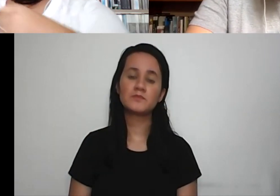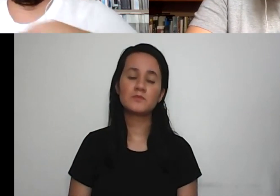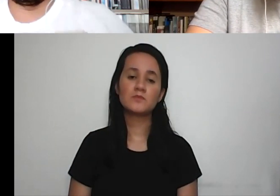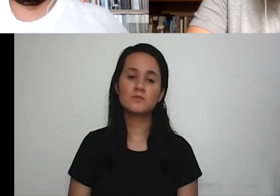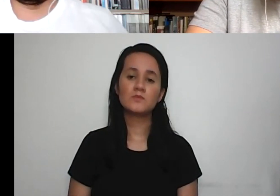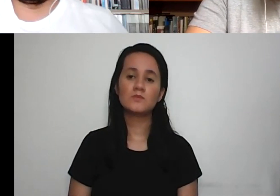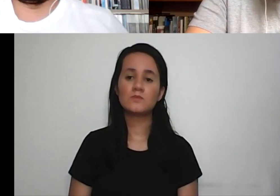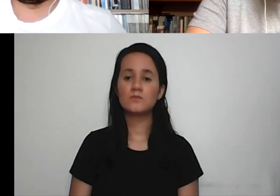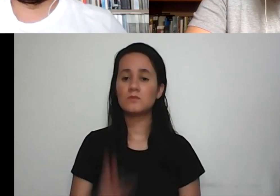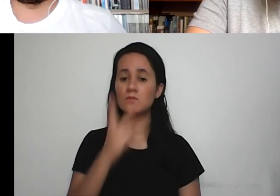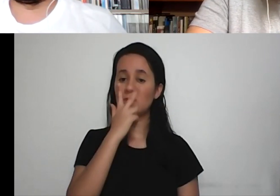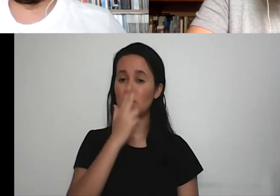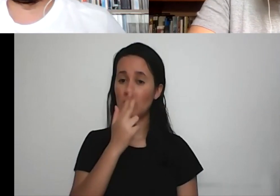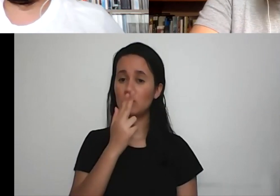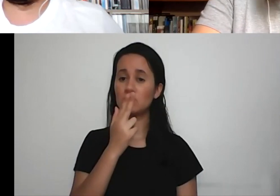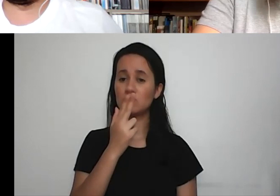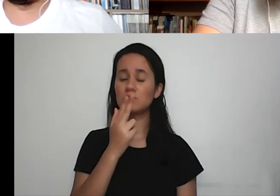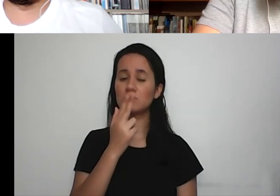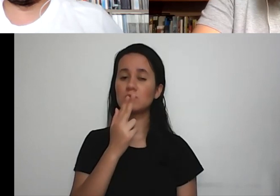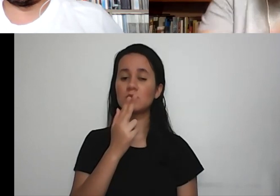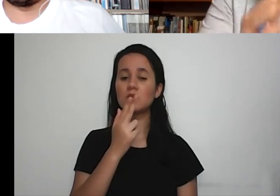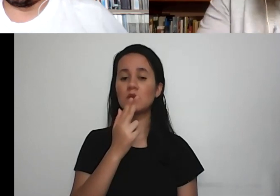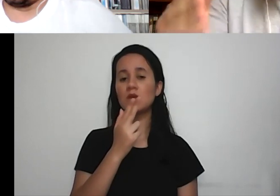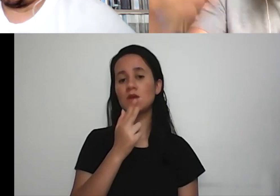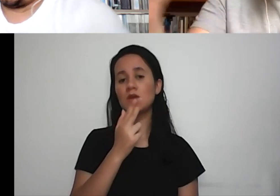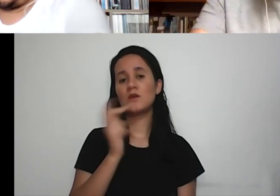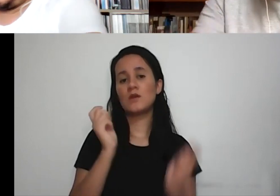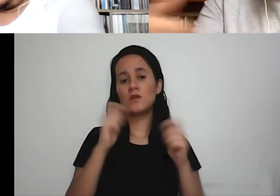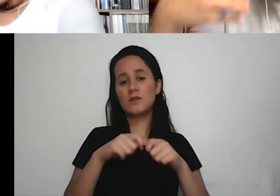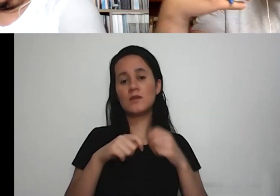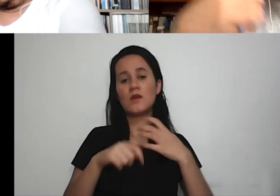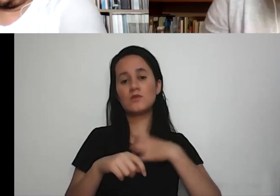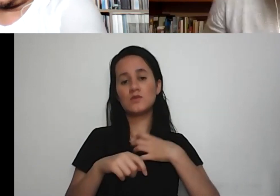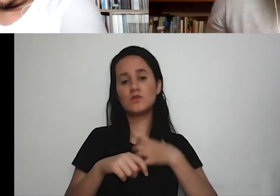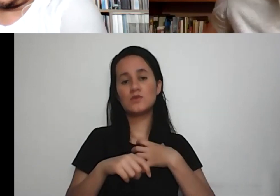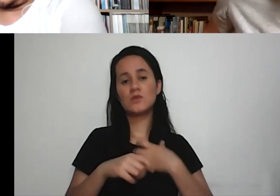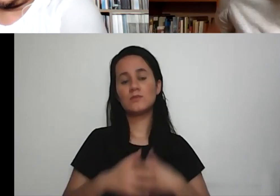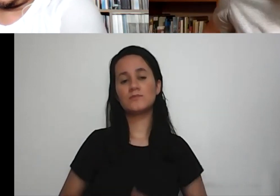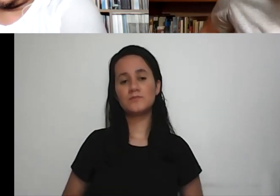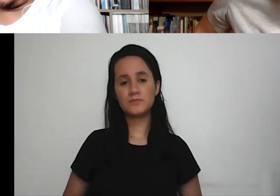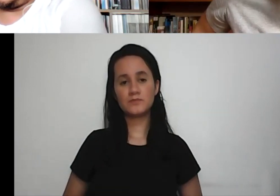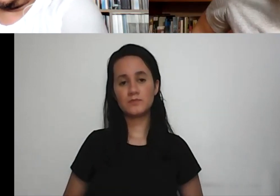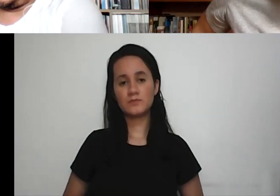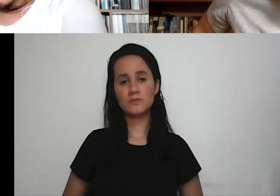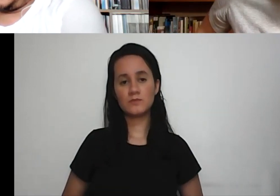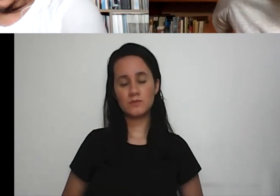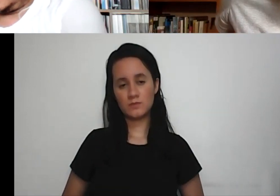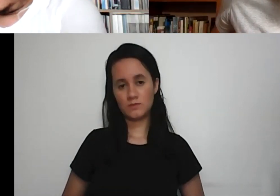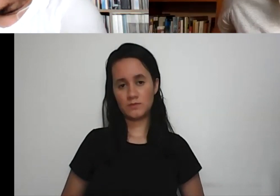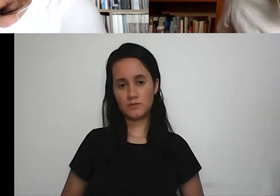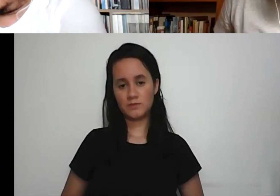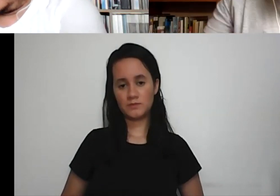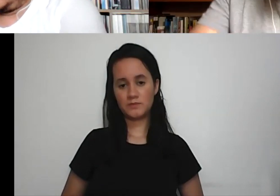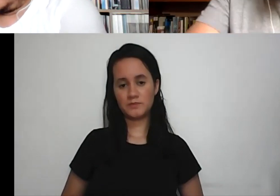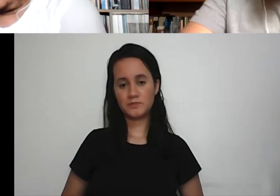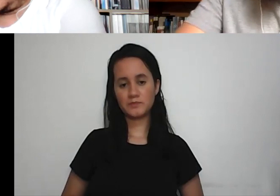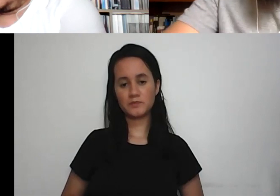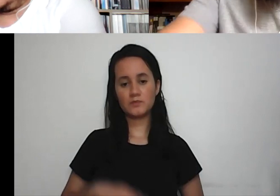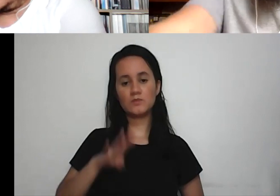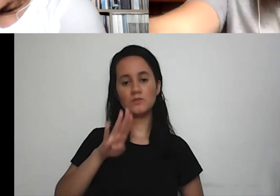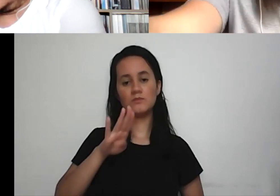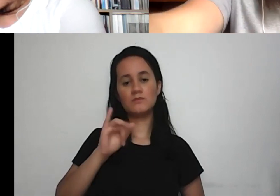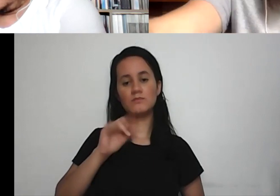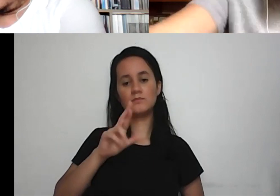Então, acho que isso também é algo que pode... Enfim, é um caminho possível. O Biratã mandou